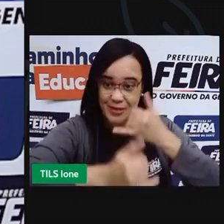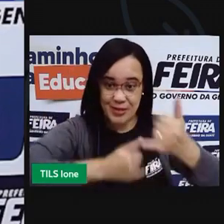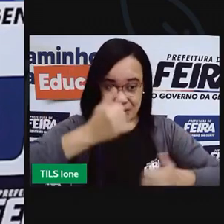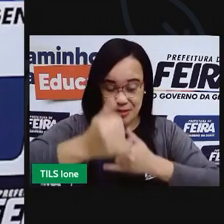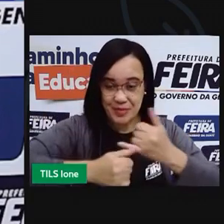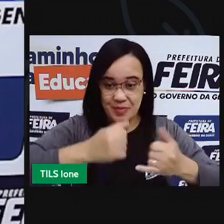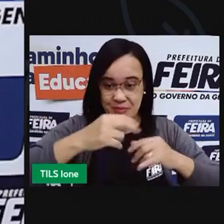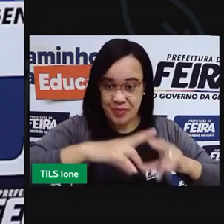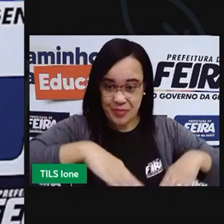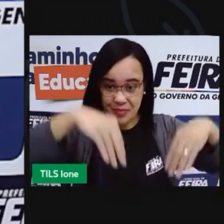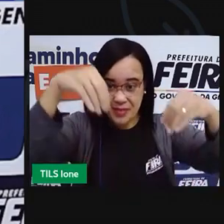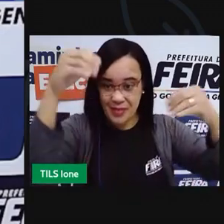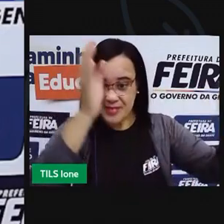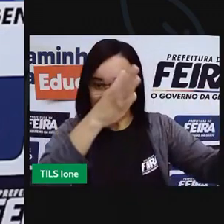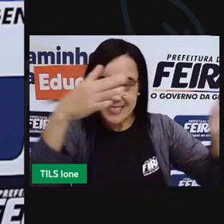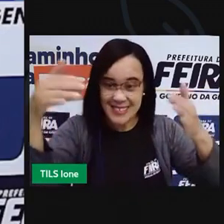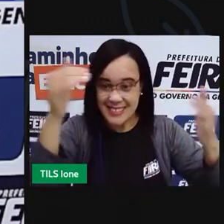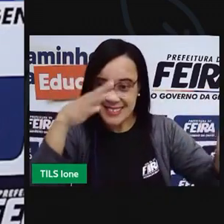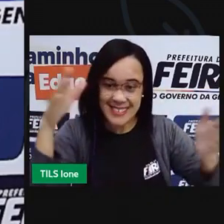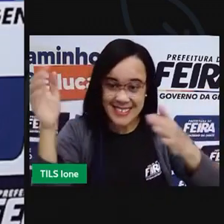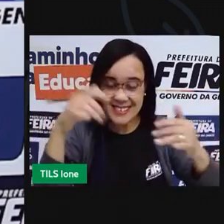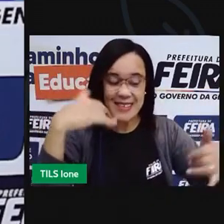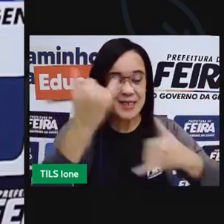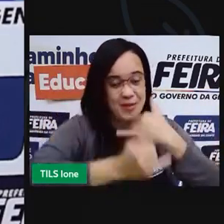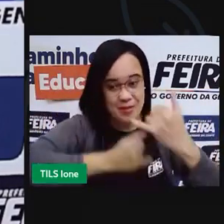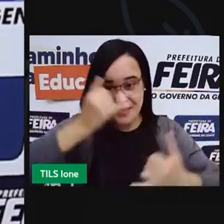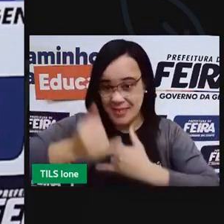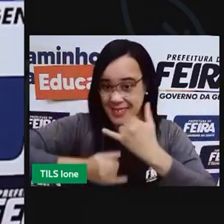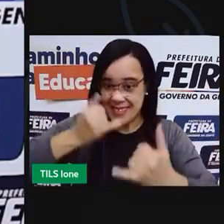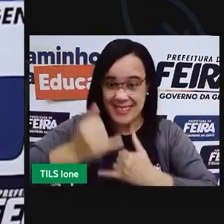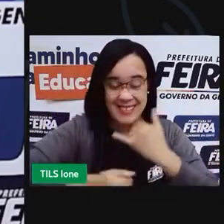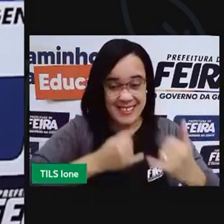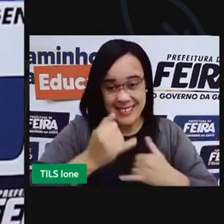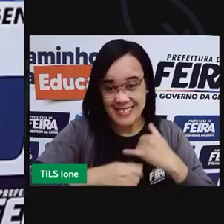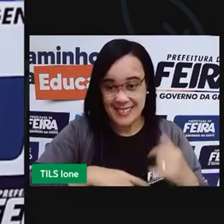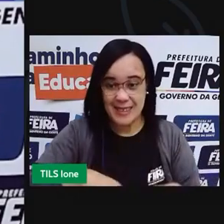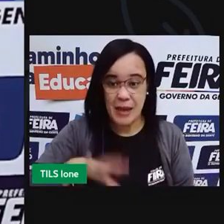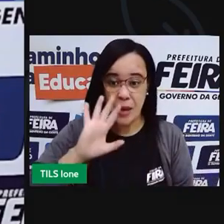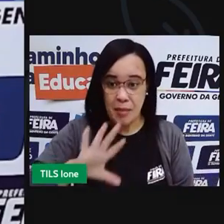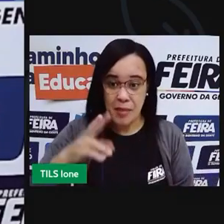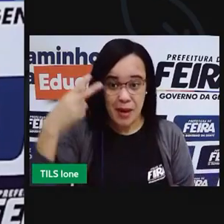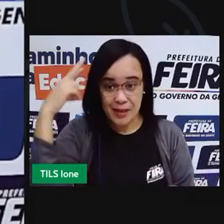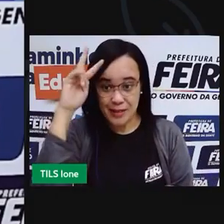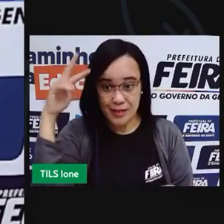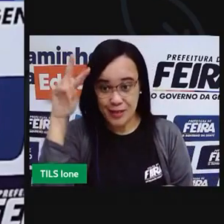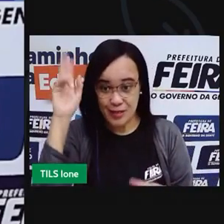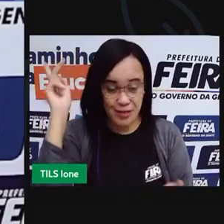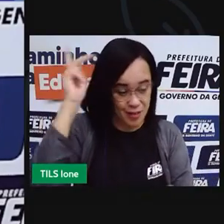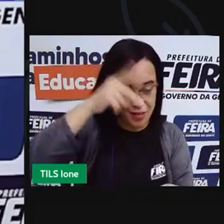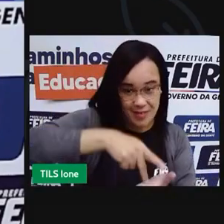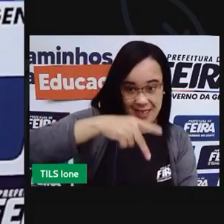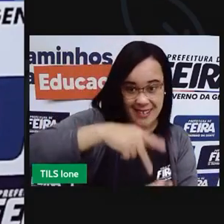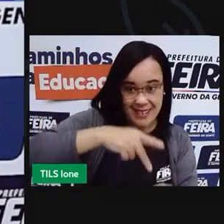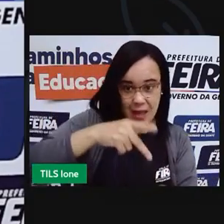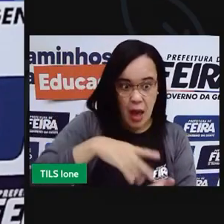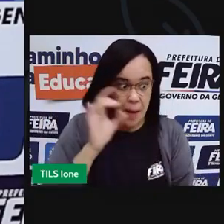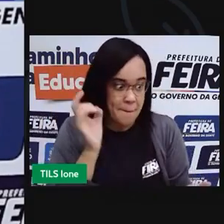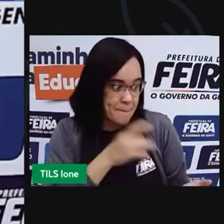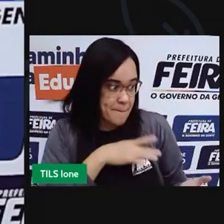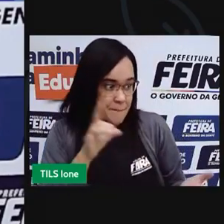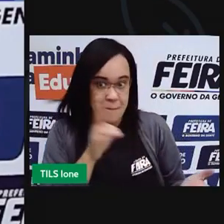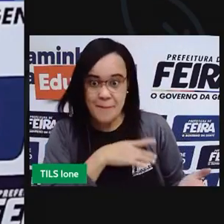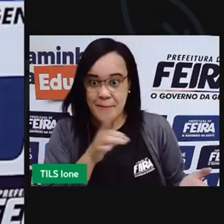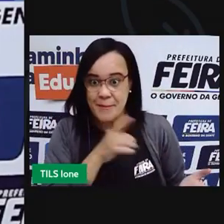história original, eles tinham medo do lobo e viviam fugindo. Aqui, na